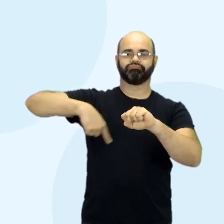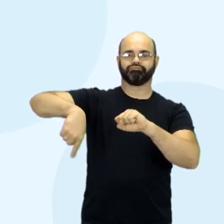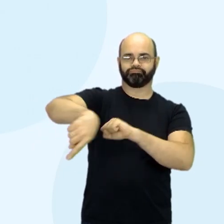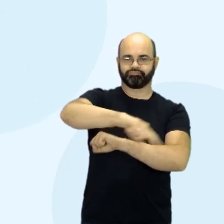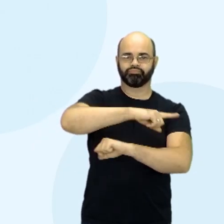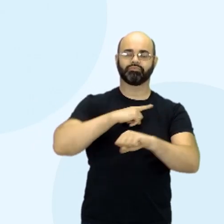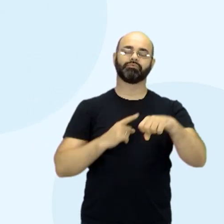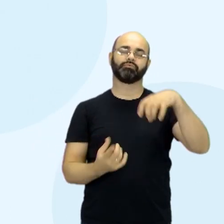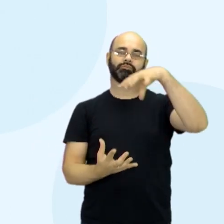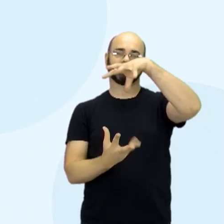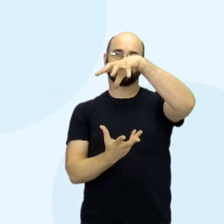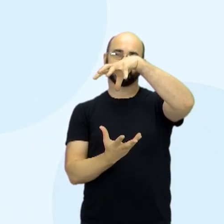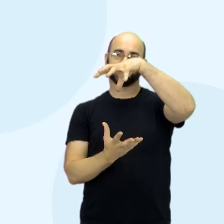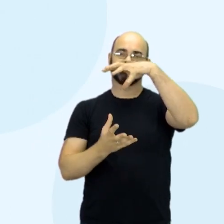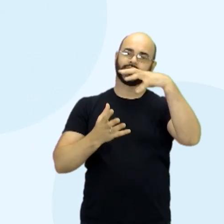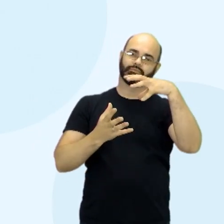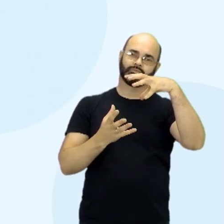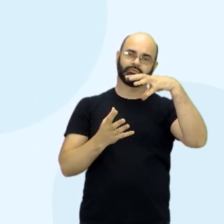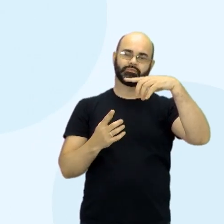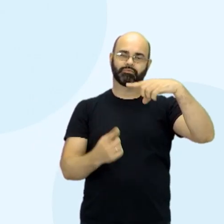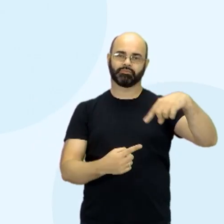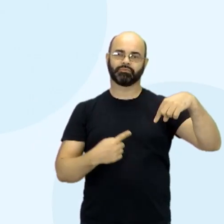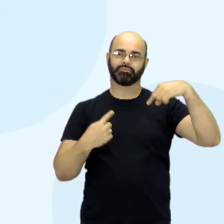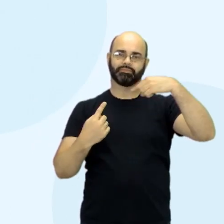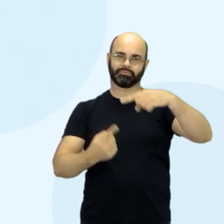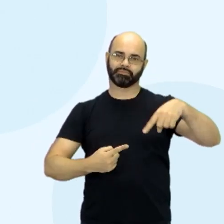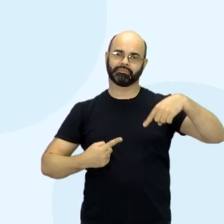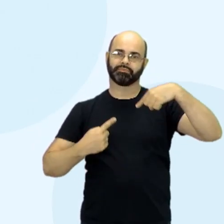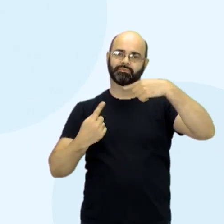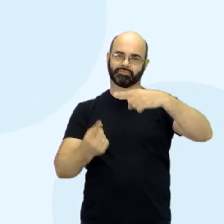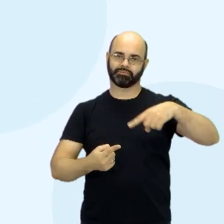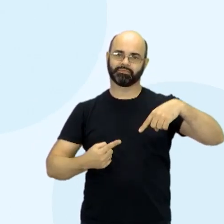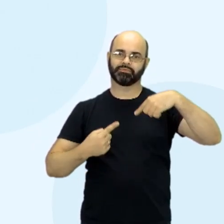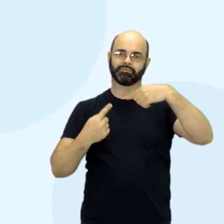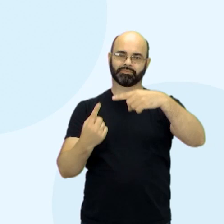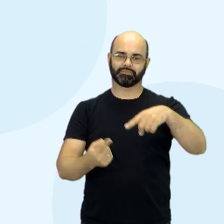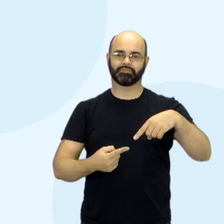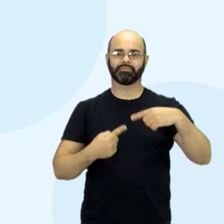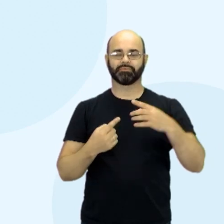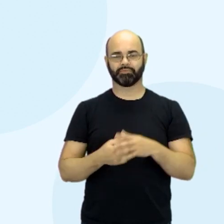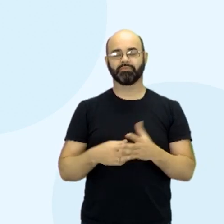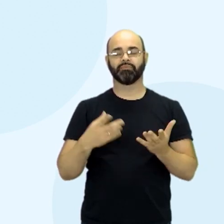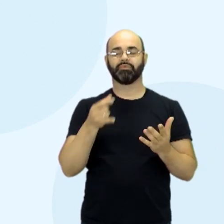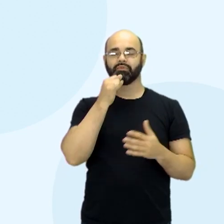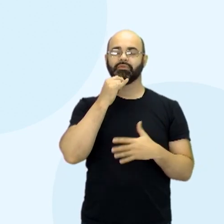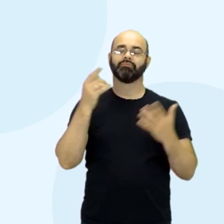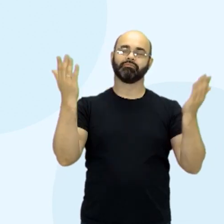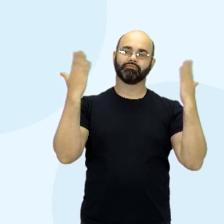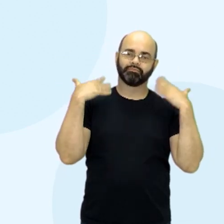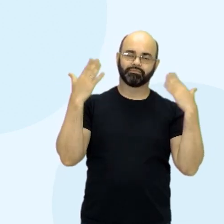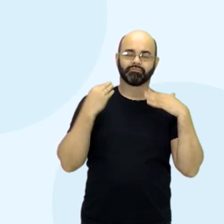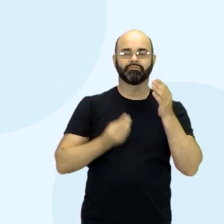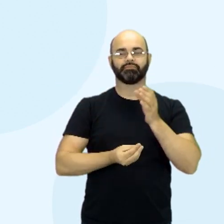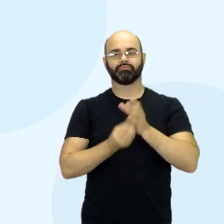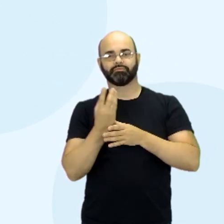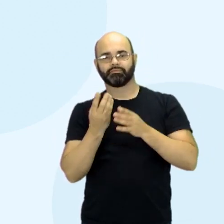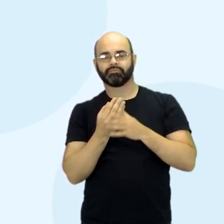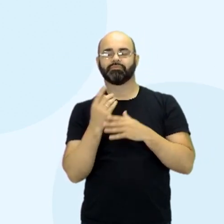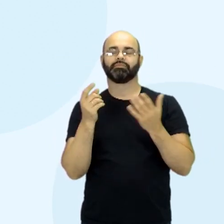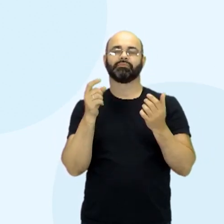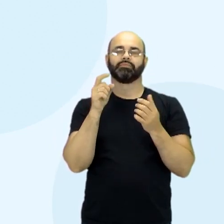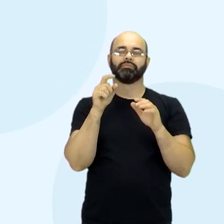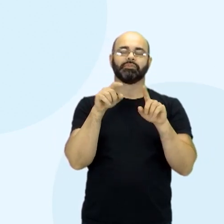do eixo da rotação da Terra em relação a sua órbita na ocorrência de estações do ano com utilização de modelos